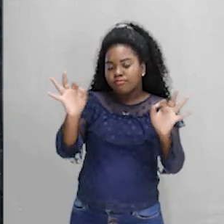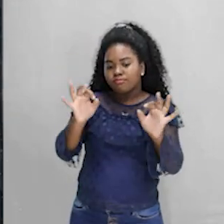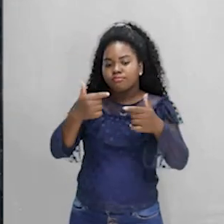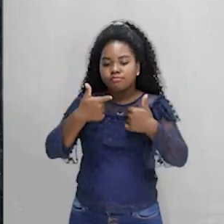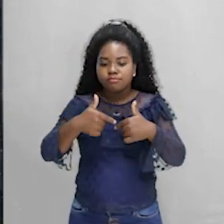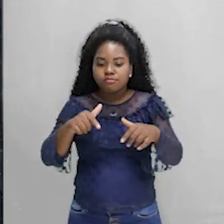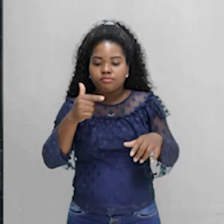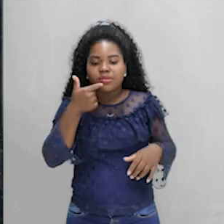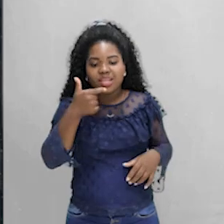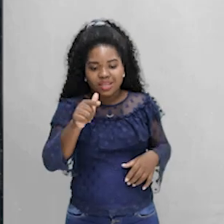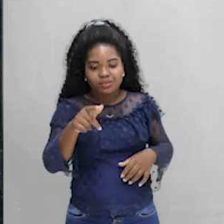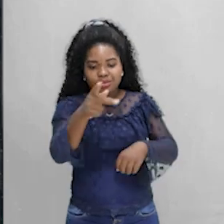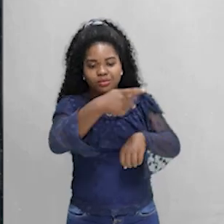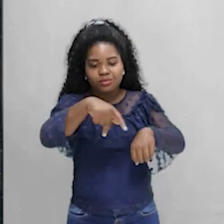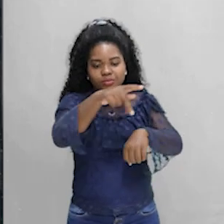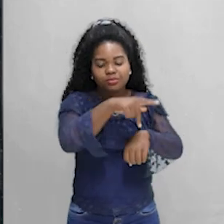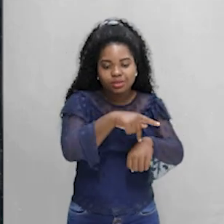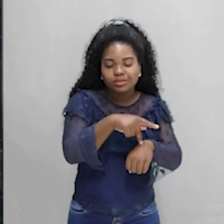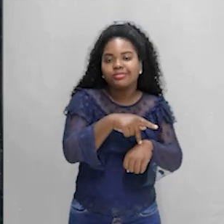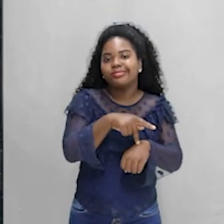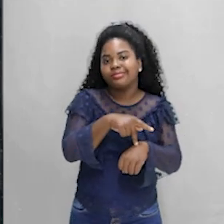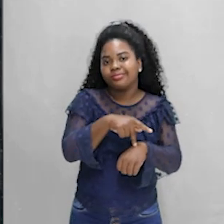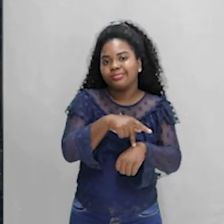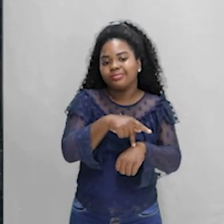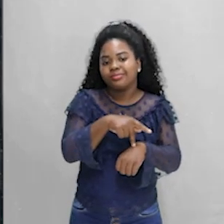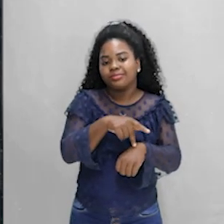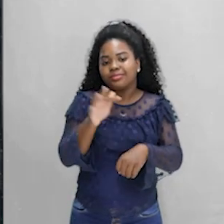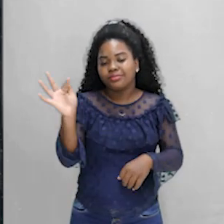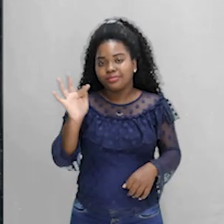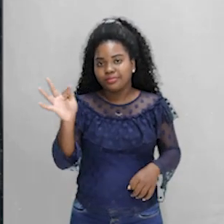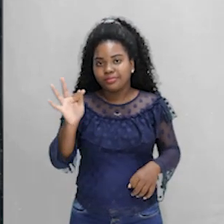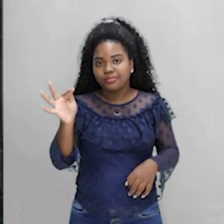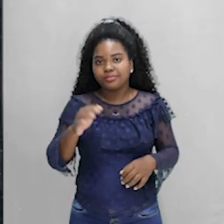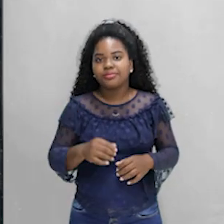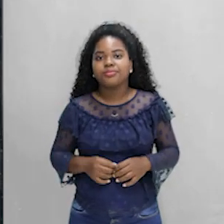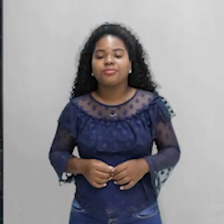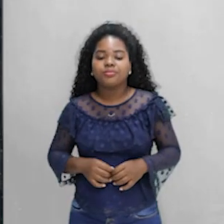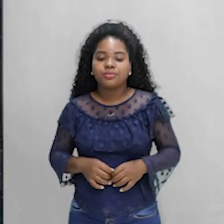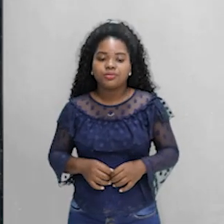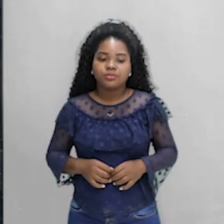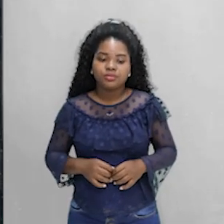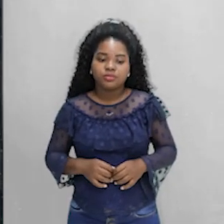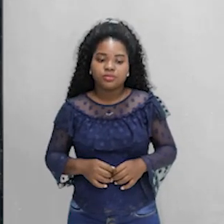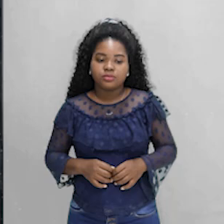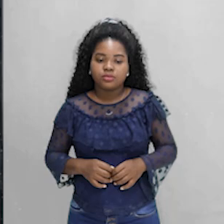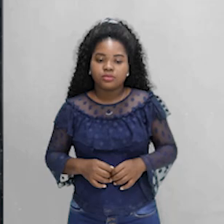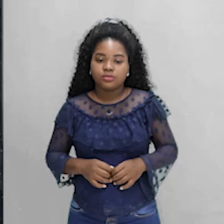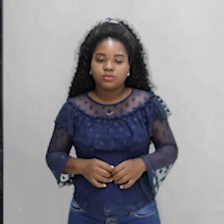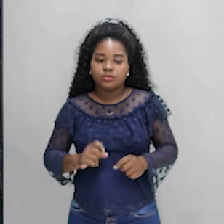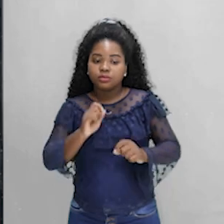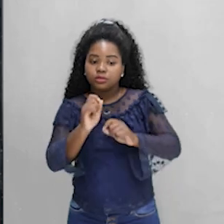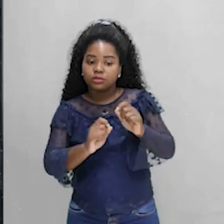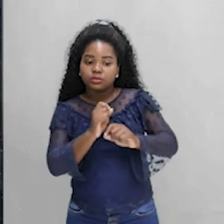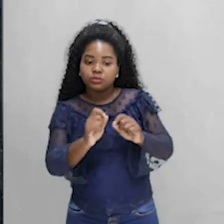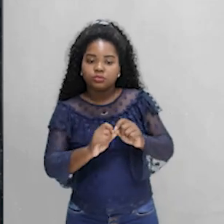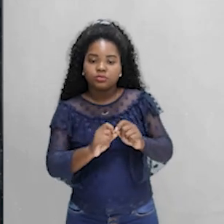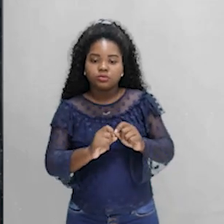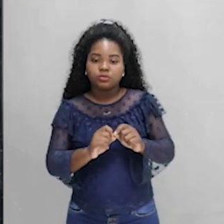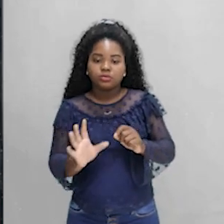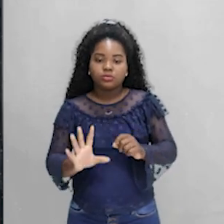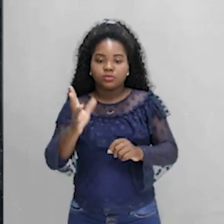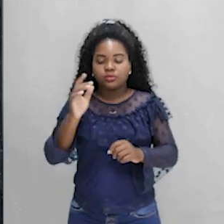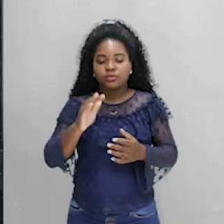do país onde eles estão. E o que me leva a depreender que é Paris, aqui a figura aqui